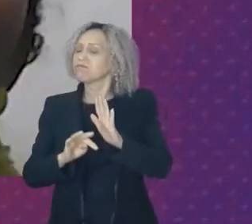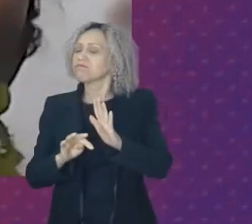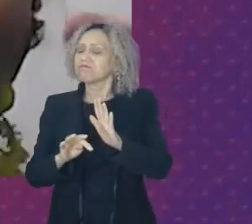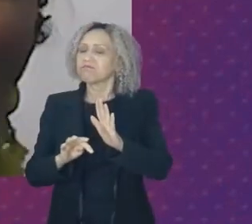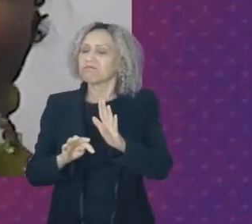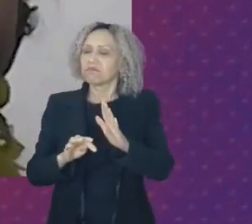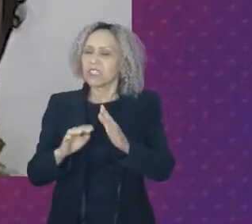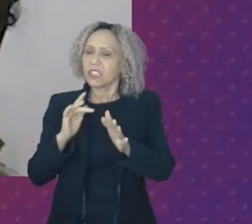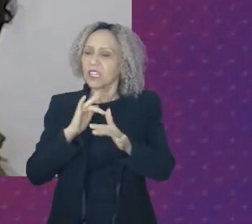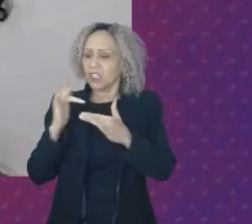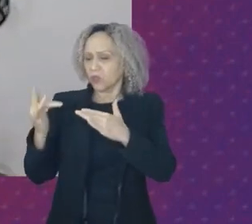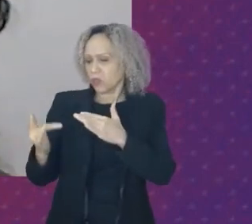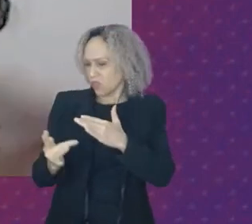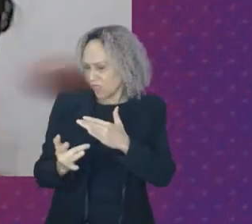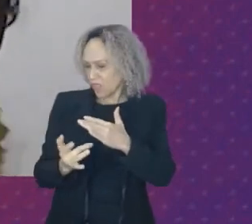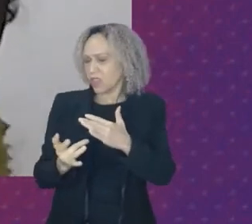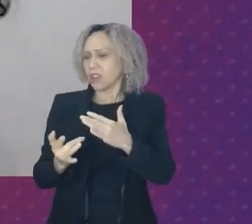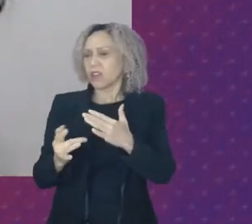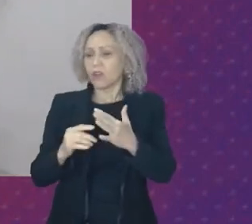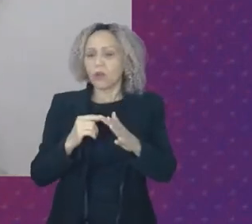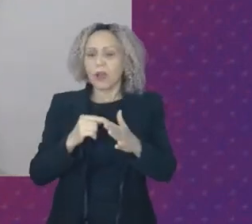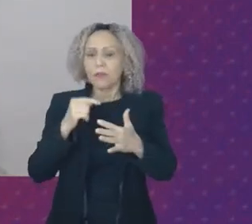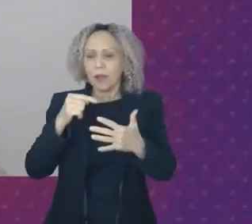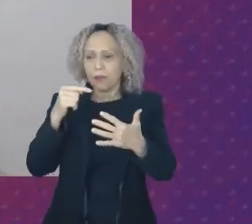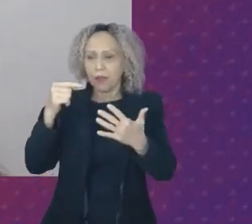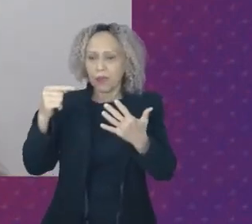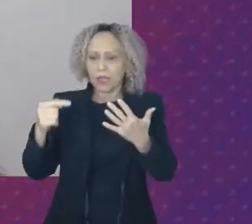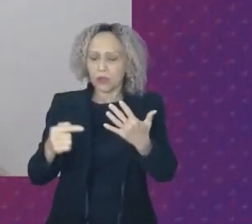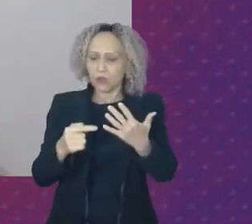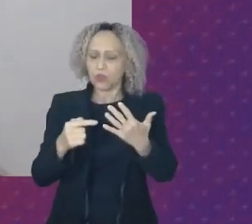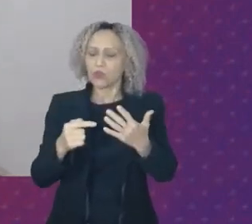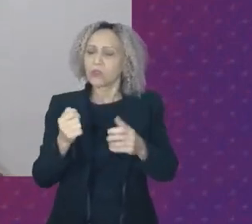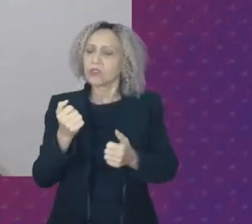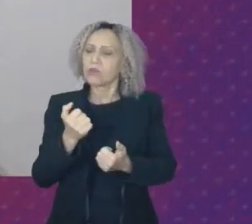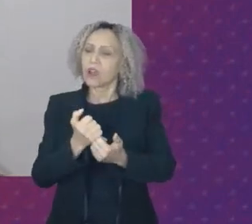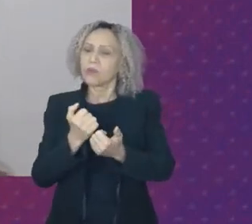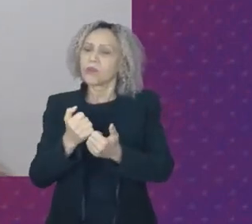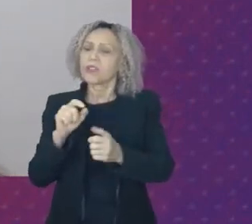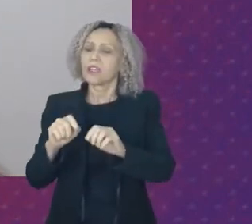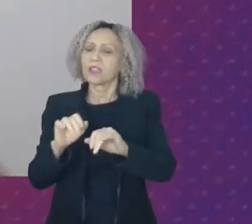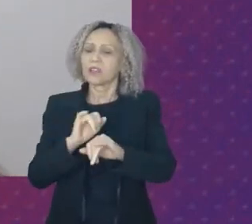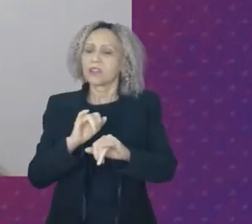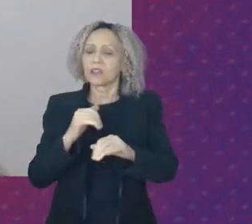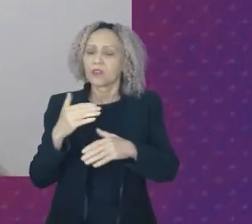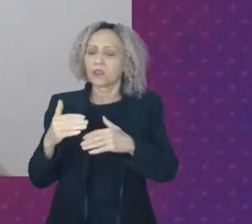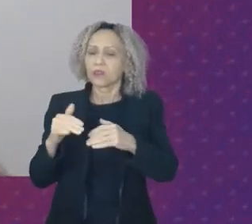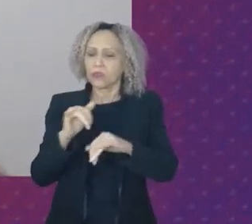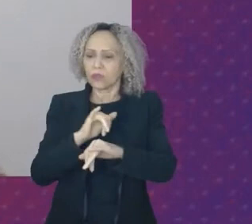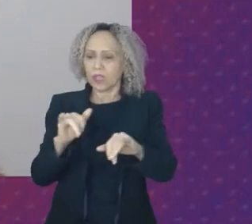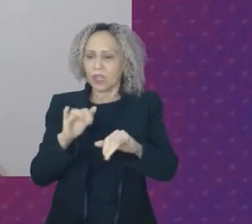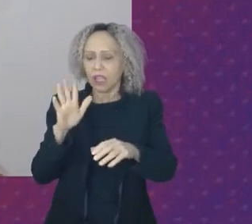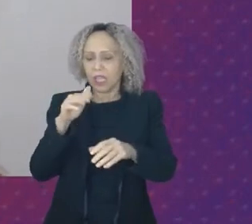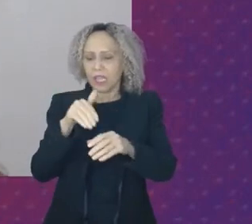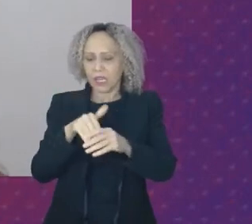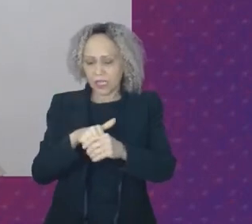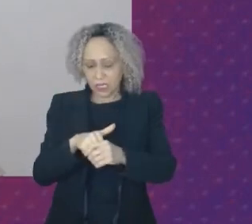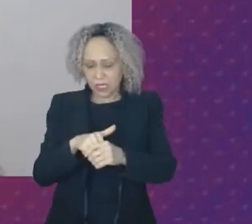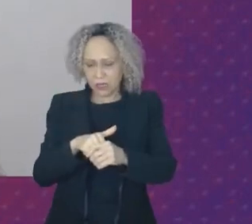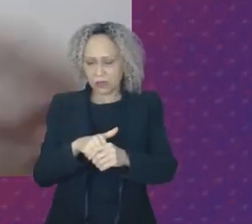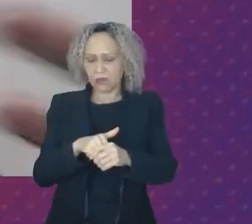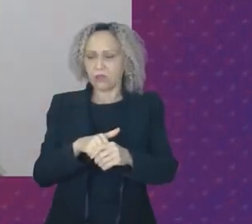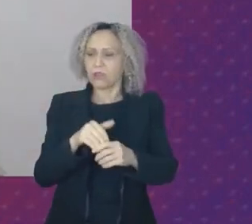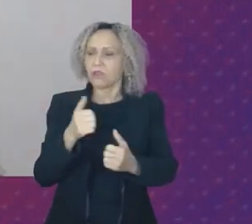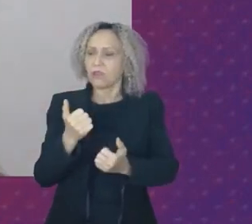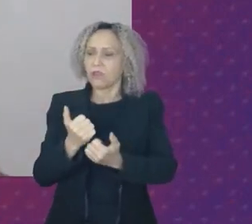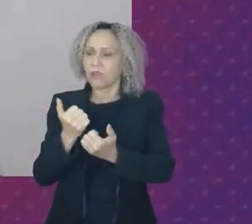sem contar, obviamente, o coração do processo eleitoral, que é a militância, que vai acompanhar suas agendas e que